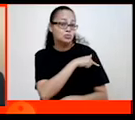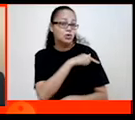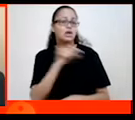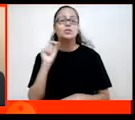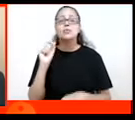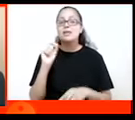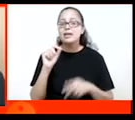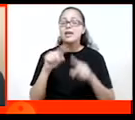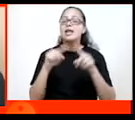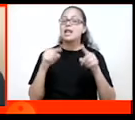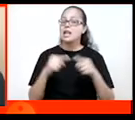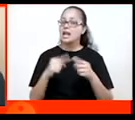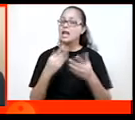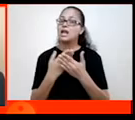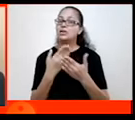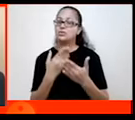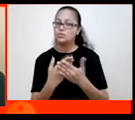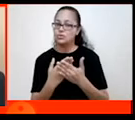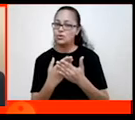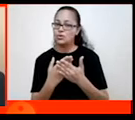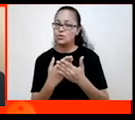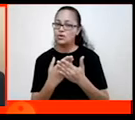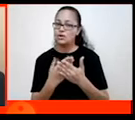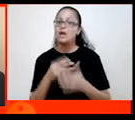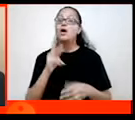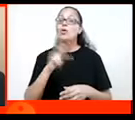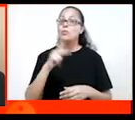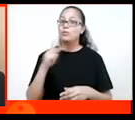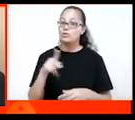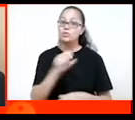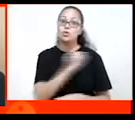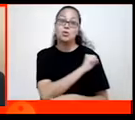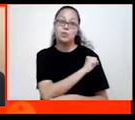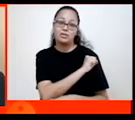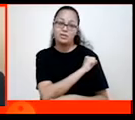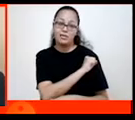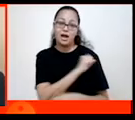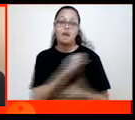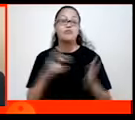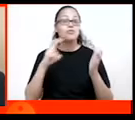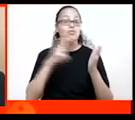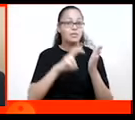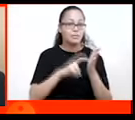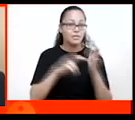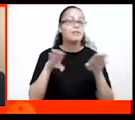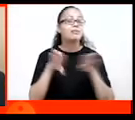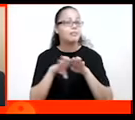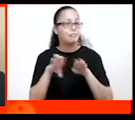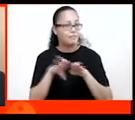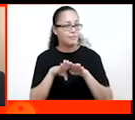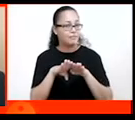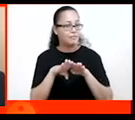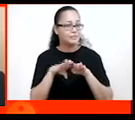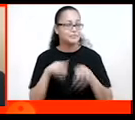mesma escola, provavelmente eu serei o professor do oitavo ano no período da manhã também, né?